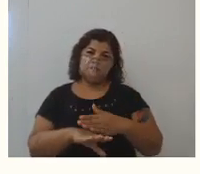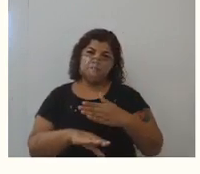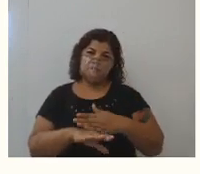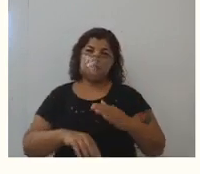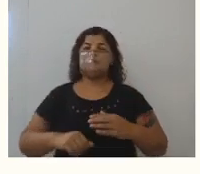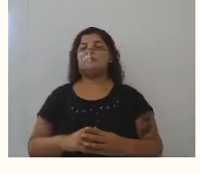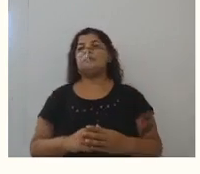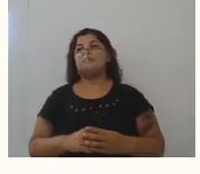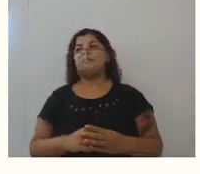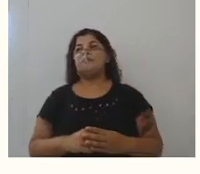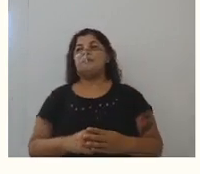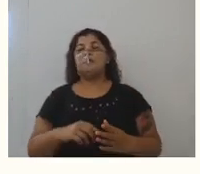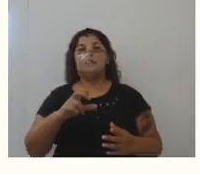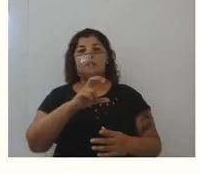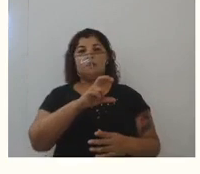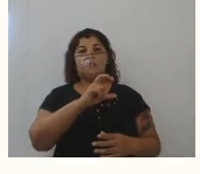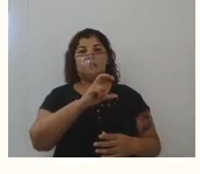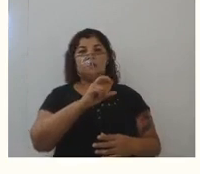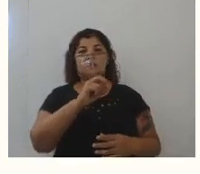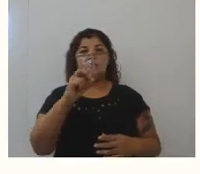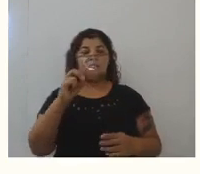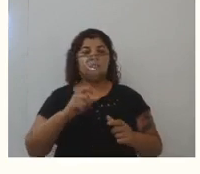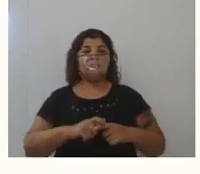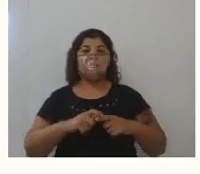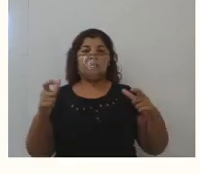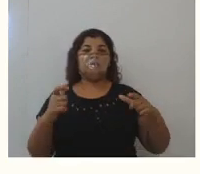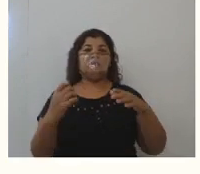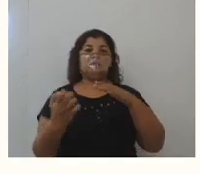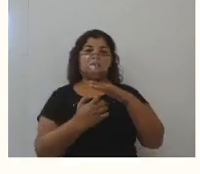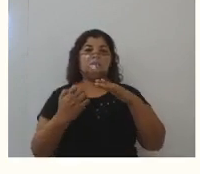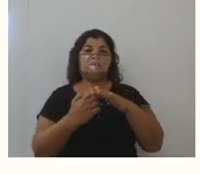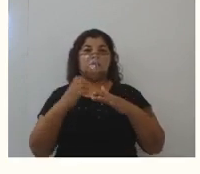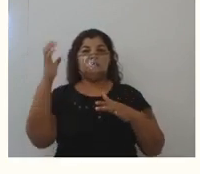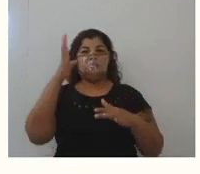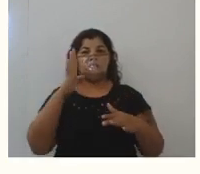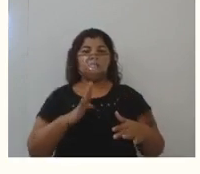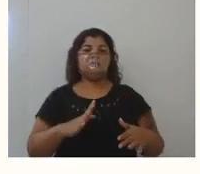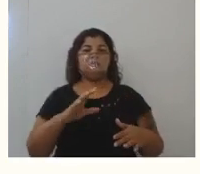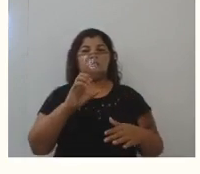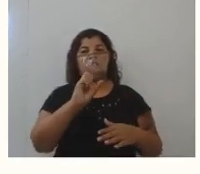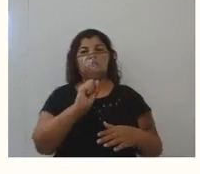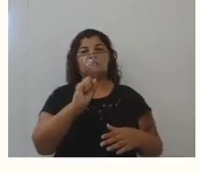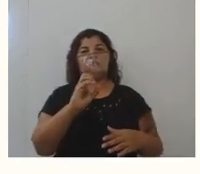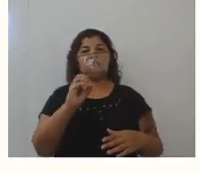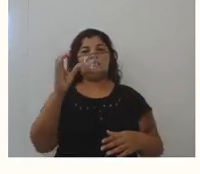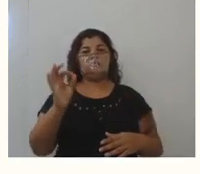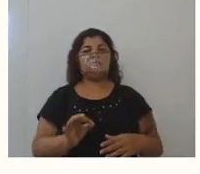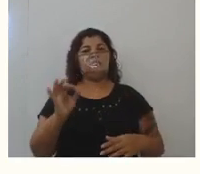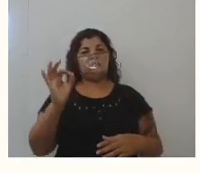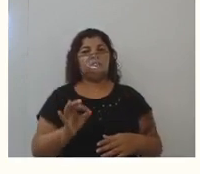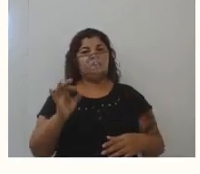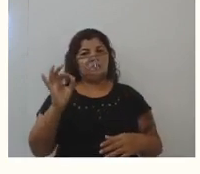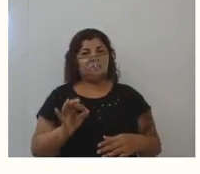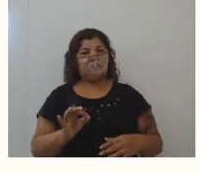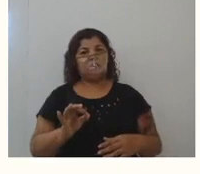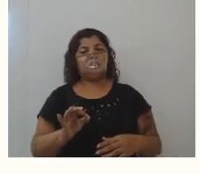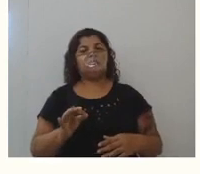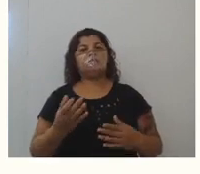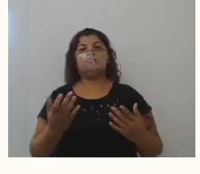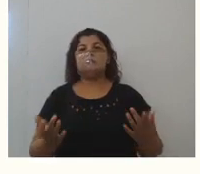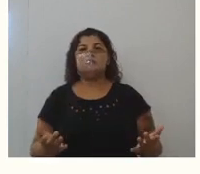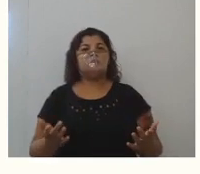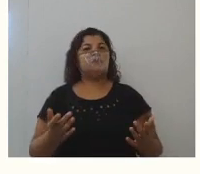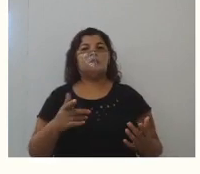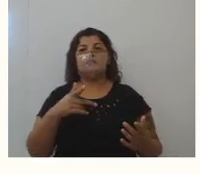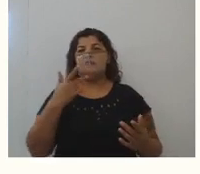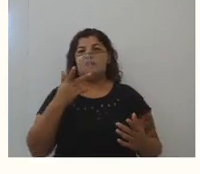Dentre as 500 maiores empresas do Brasil, 80% delas afirmam não ter